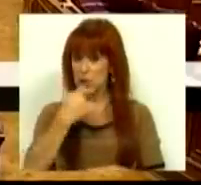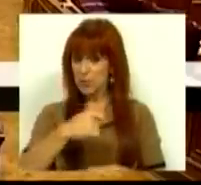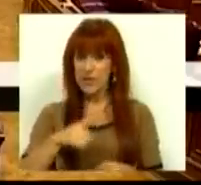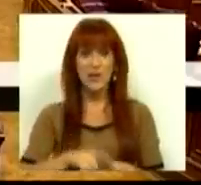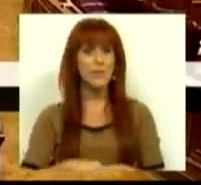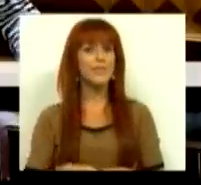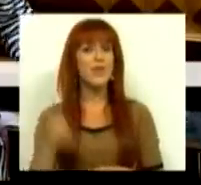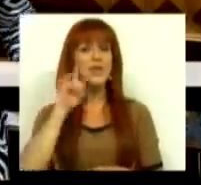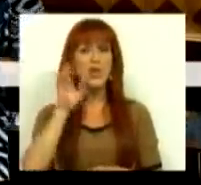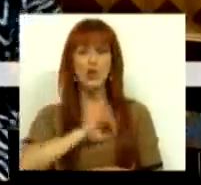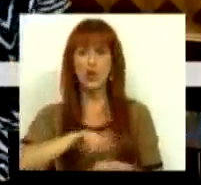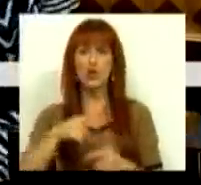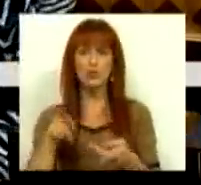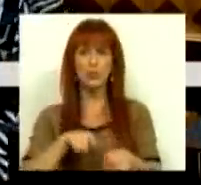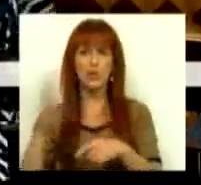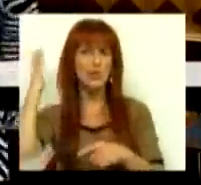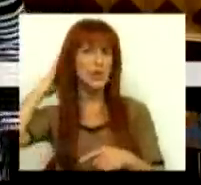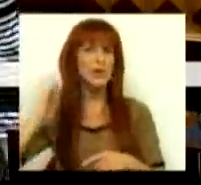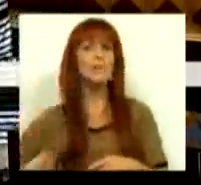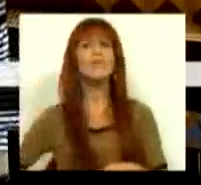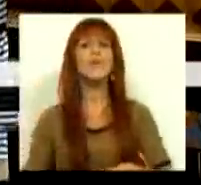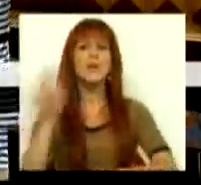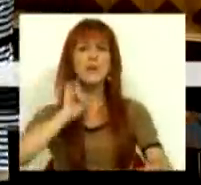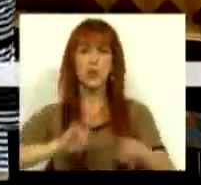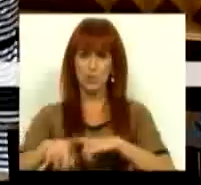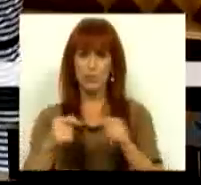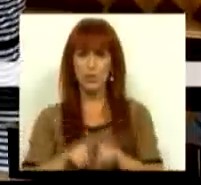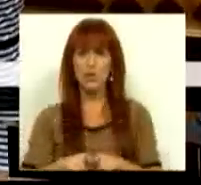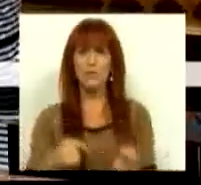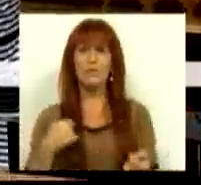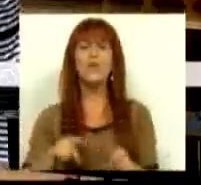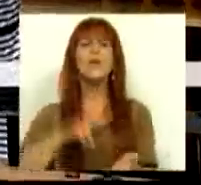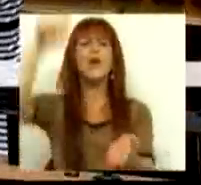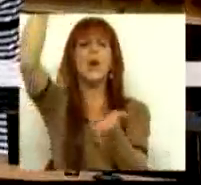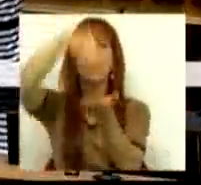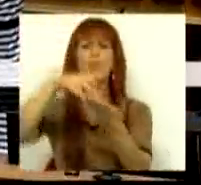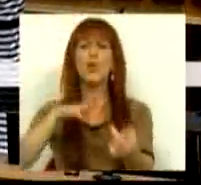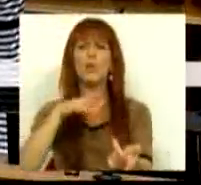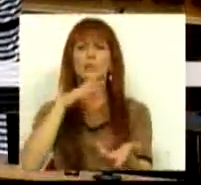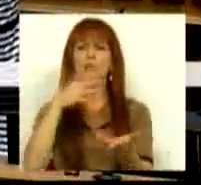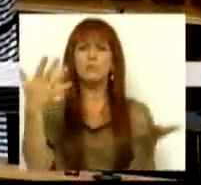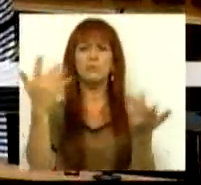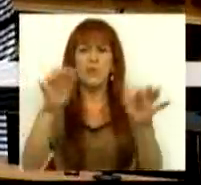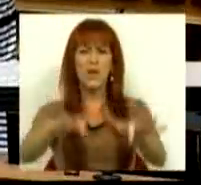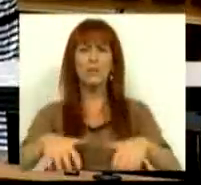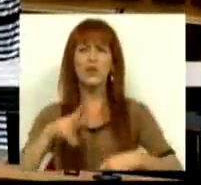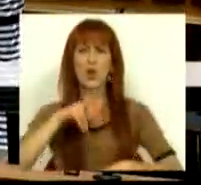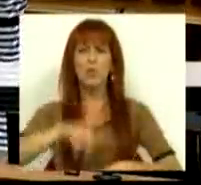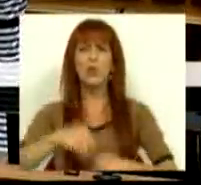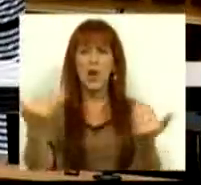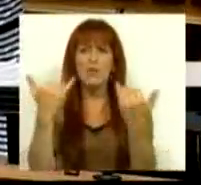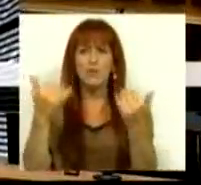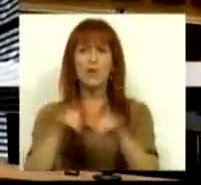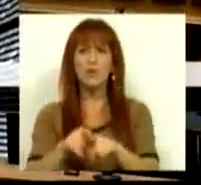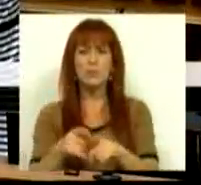Obrigada, Sr. Presidente, Sras. E Srs. Deputados. Sra. Deputada, a Sra. Deputada subiu àquela tribuna para dar a esta Câmara e ao país uma